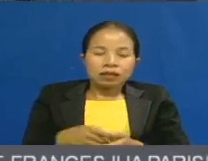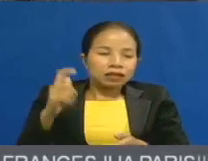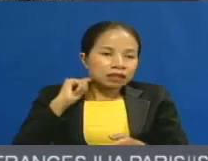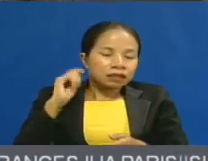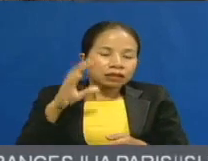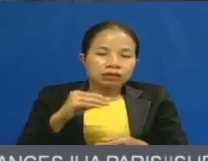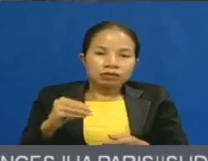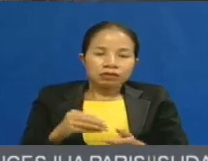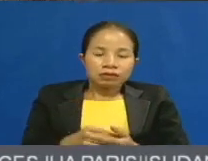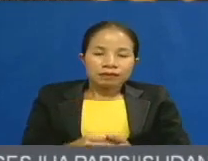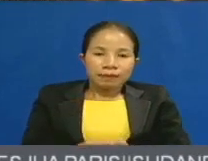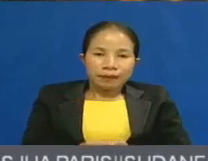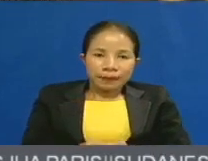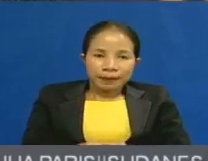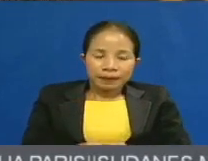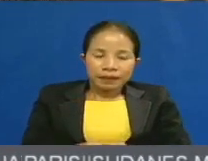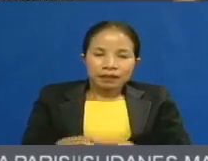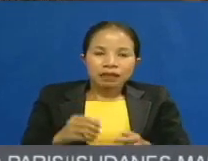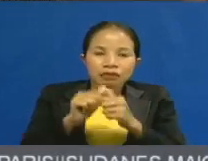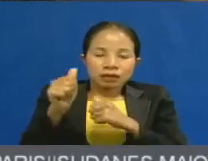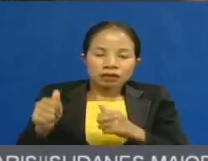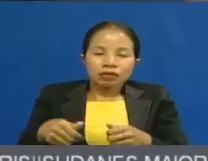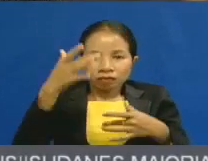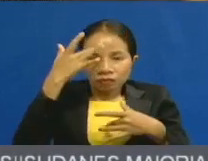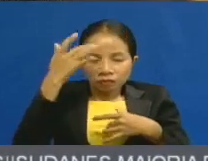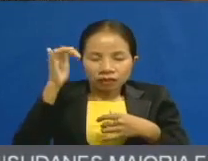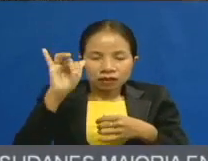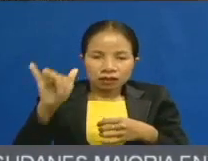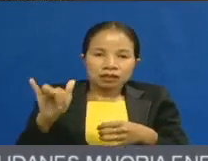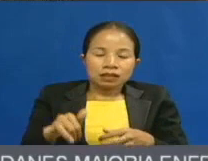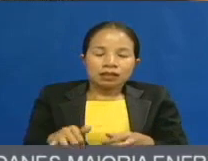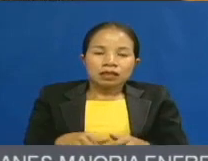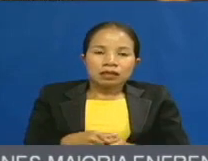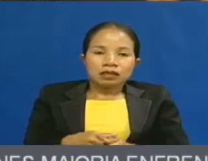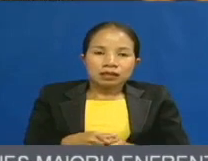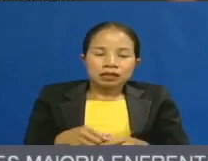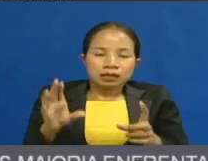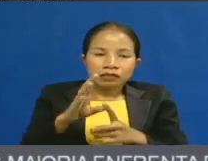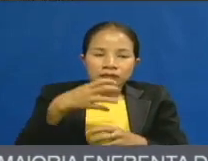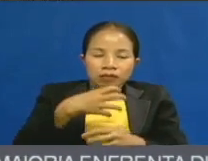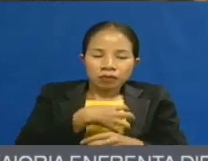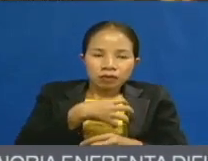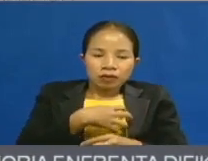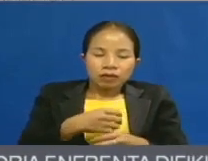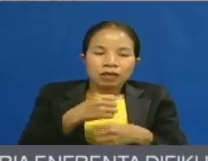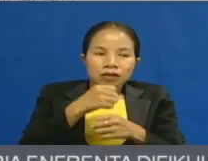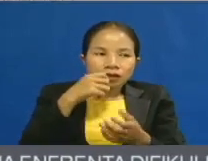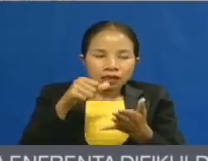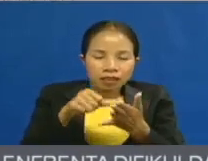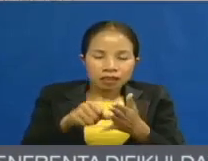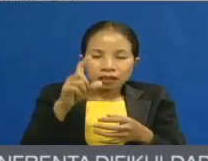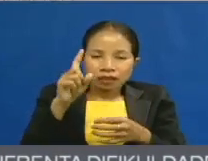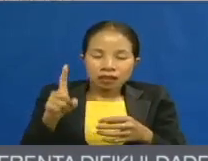no depressão. Tambadei, atu hadok membro sira husi moras sirakne, maka comando geral penitele, hasai despaixo